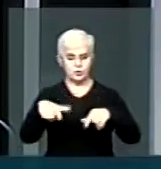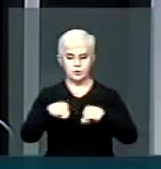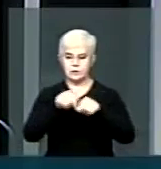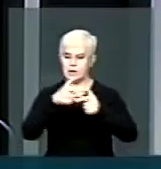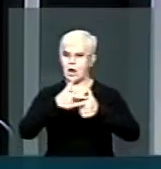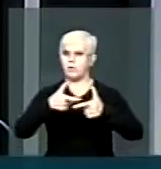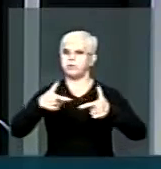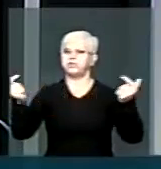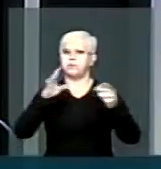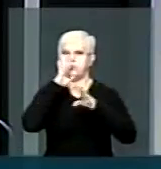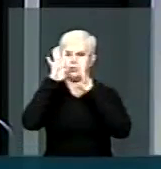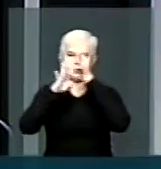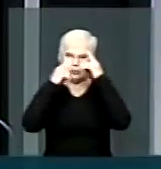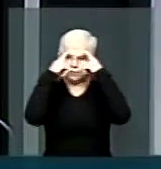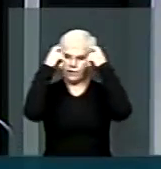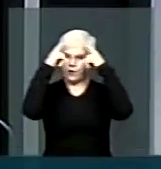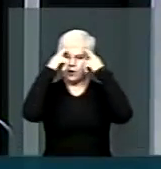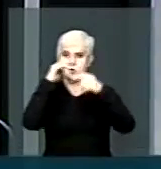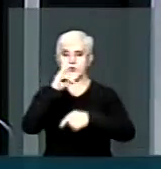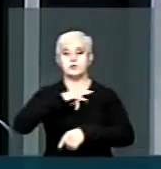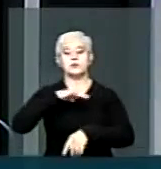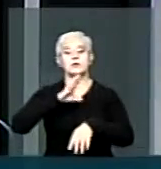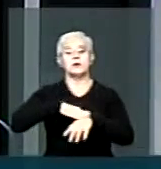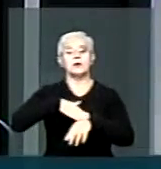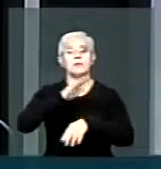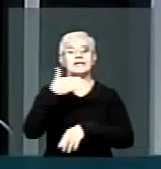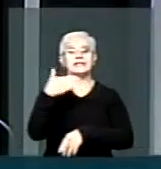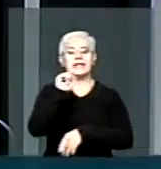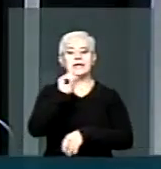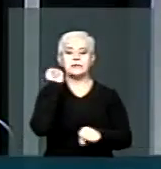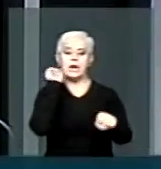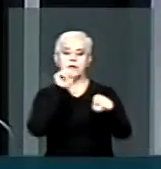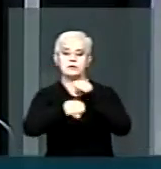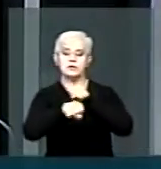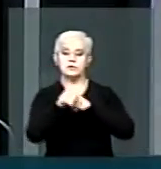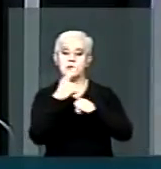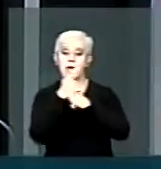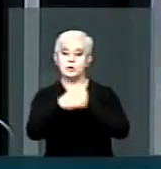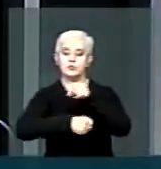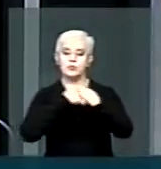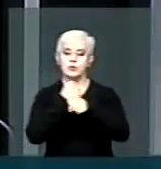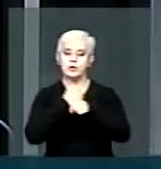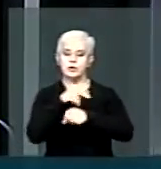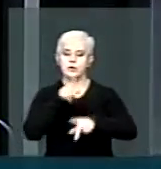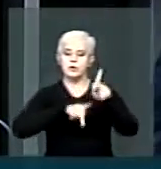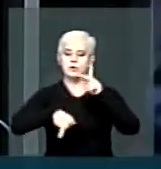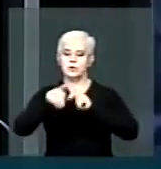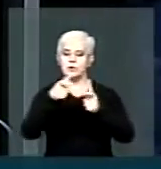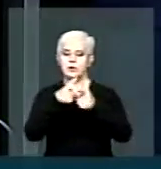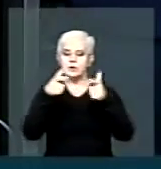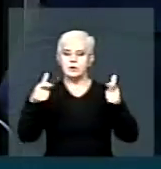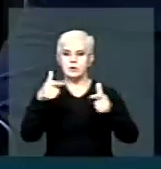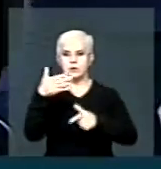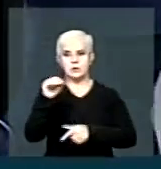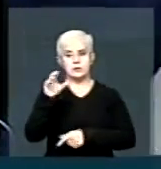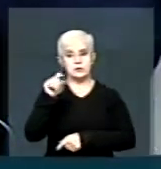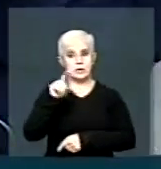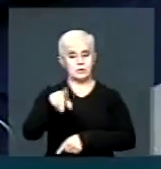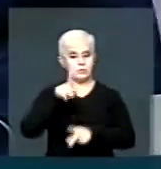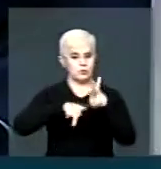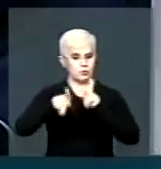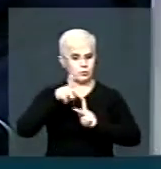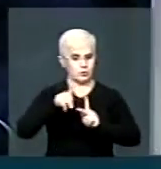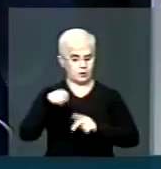epidemia de violência se houver mais de 10 assassinatos por ano para uma população de 100.000 habitantes.